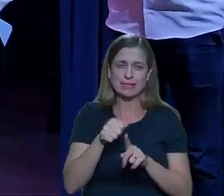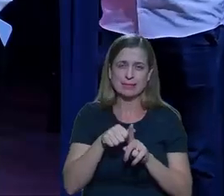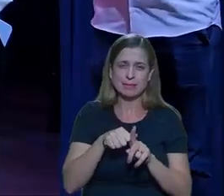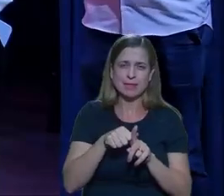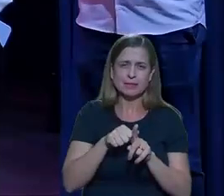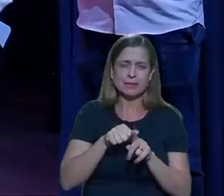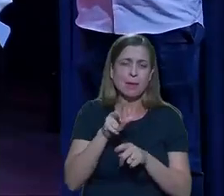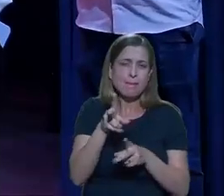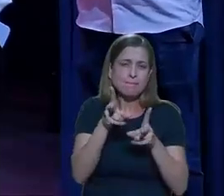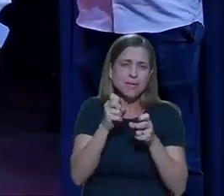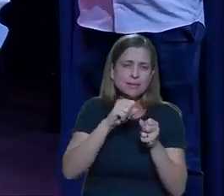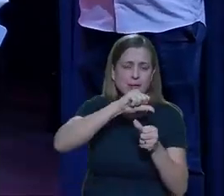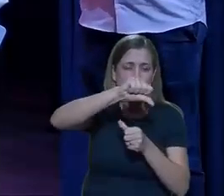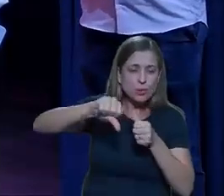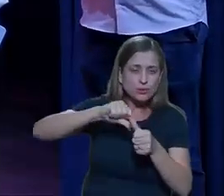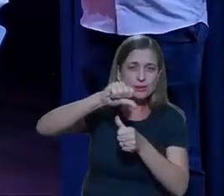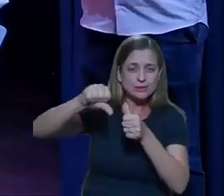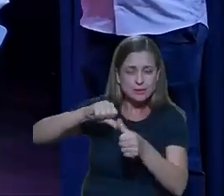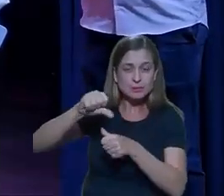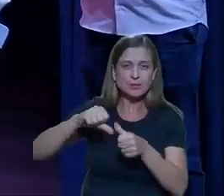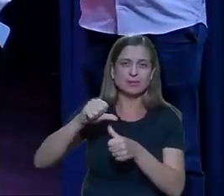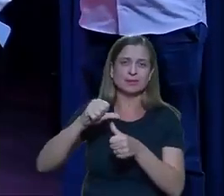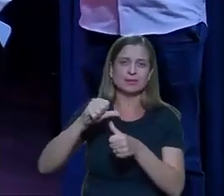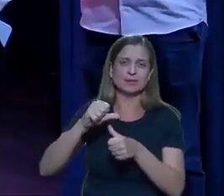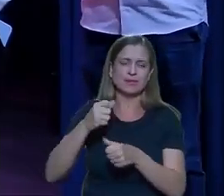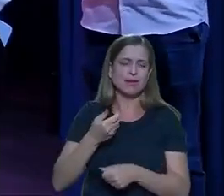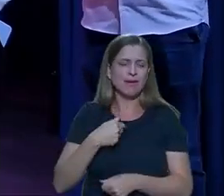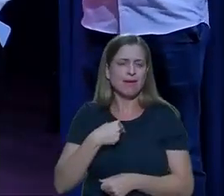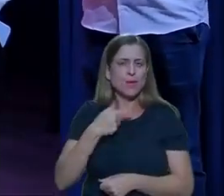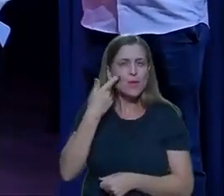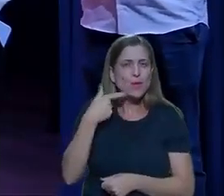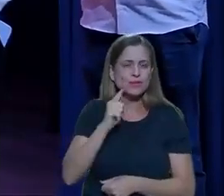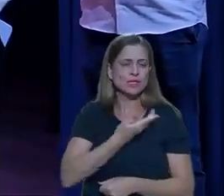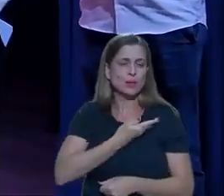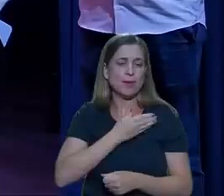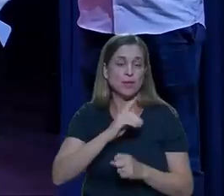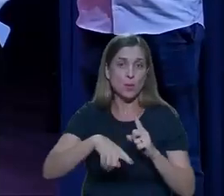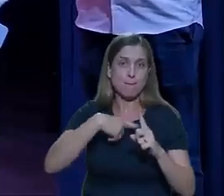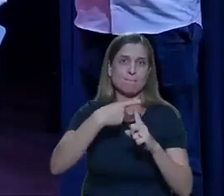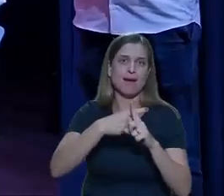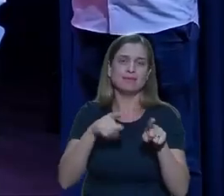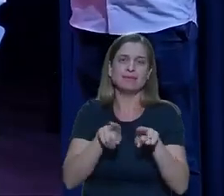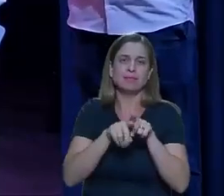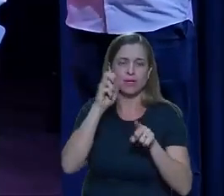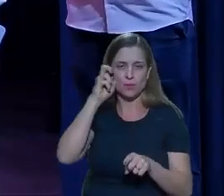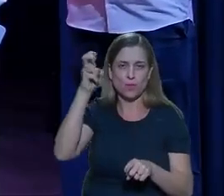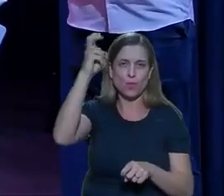mudanças e eu estou ganhando mais amigos e cultura, porque eu estou vendo a garra de todos